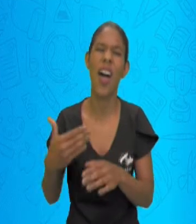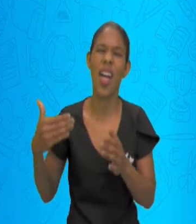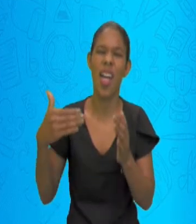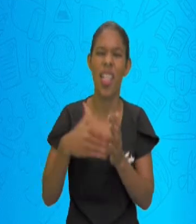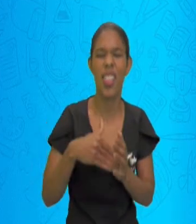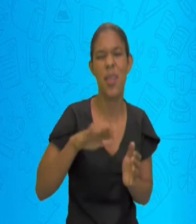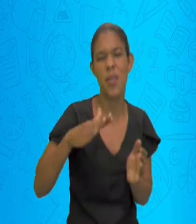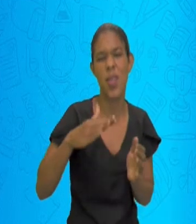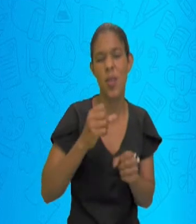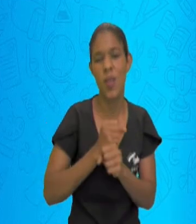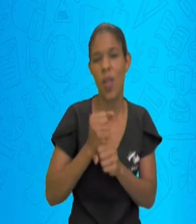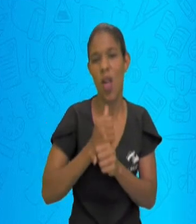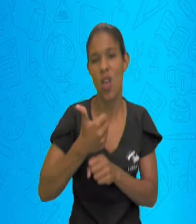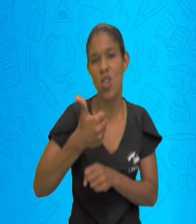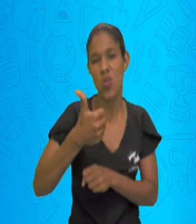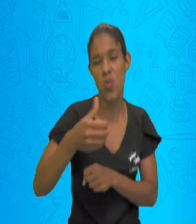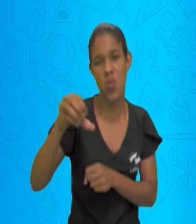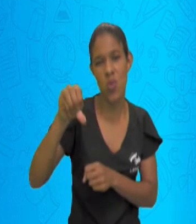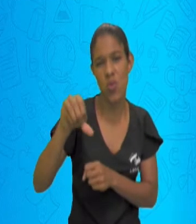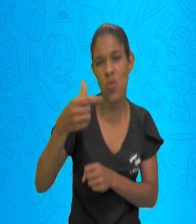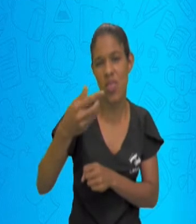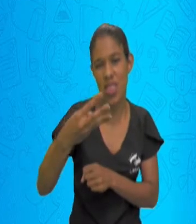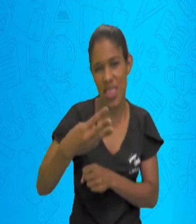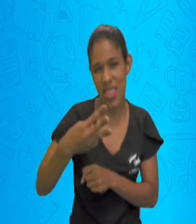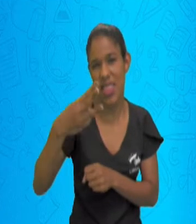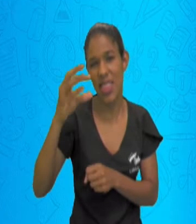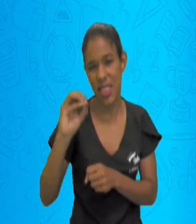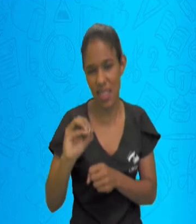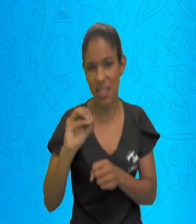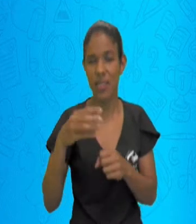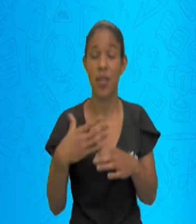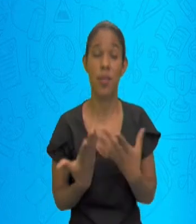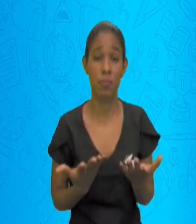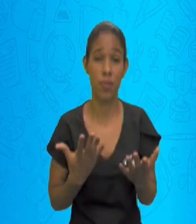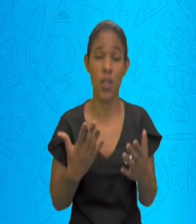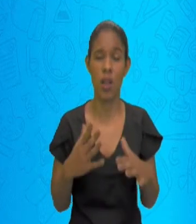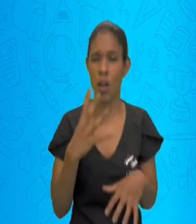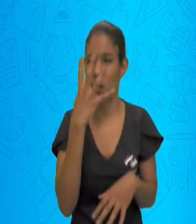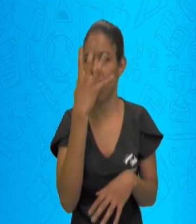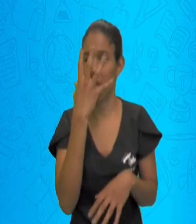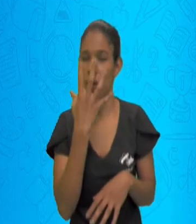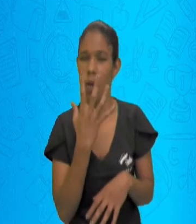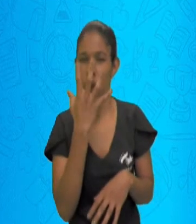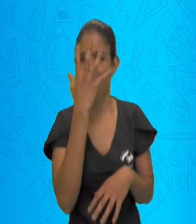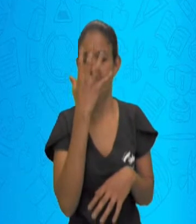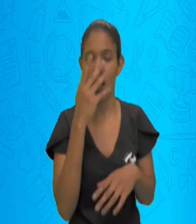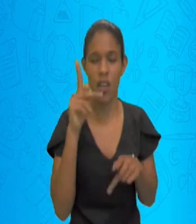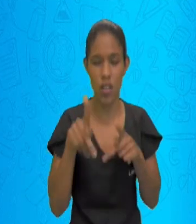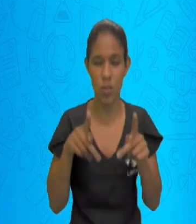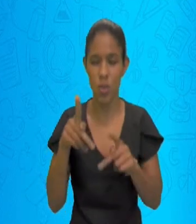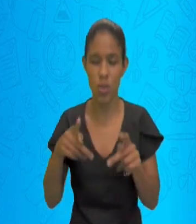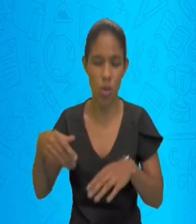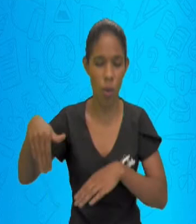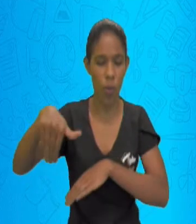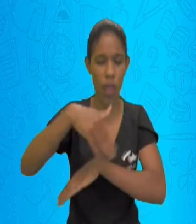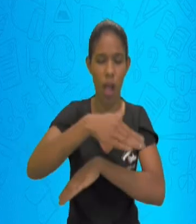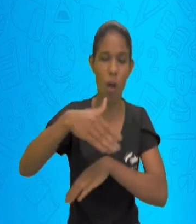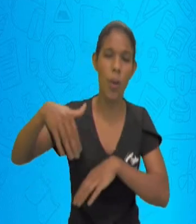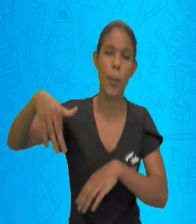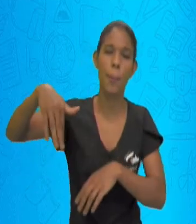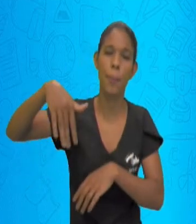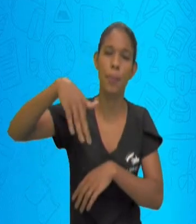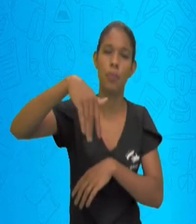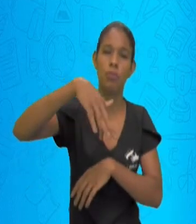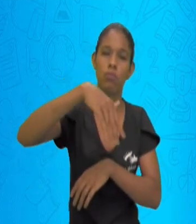1930. Os desfiles começavam por aí. Os desfiles carnavalescos, as pessoas através, né, a elite brasileira, podemos dizer